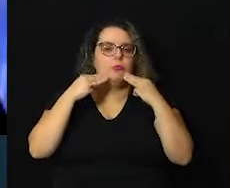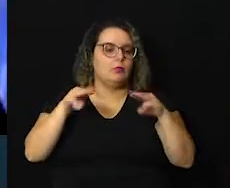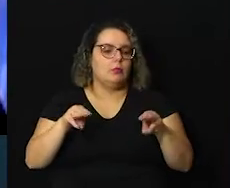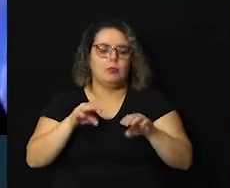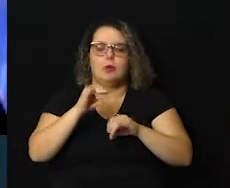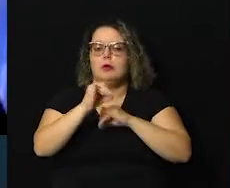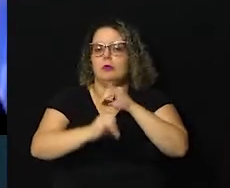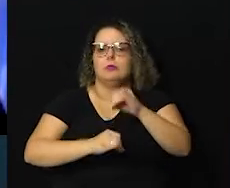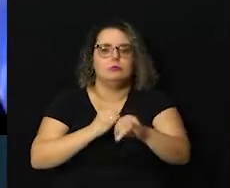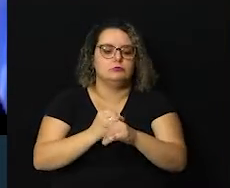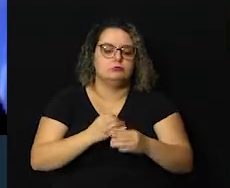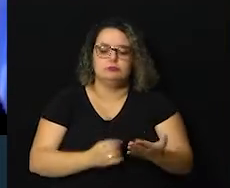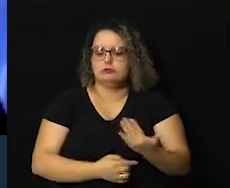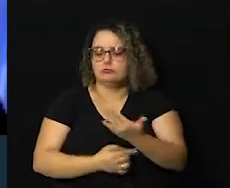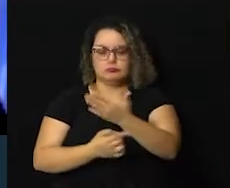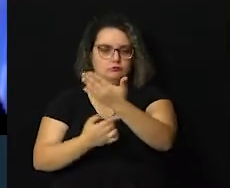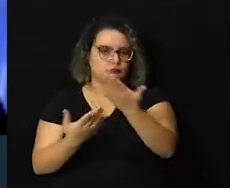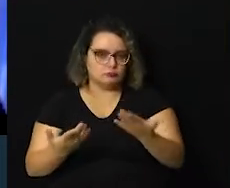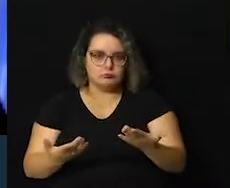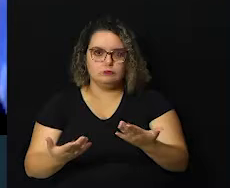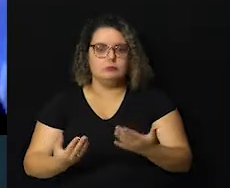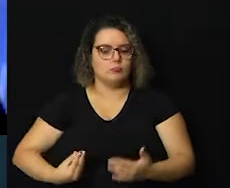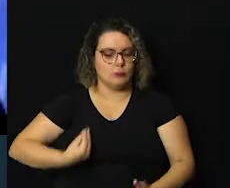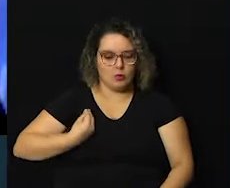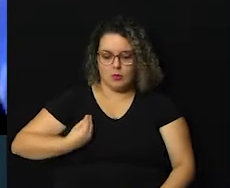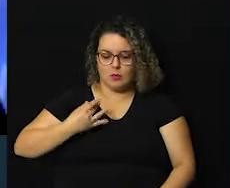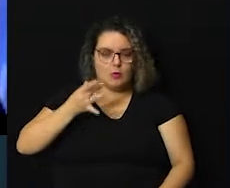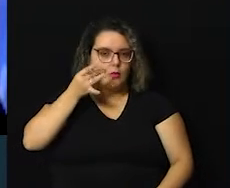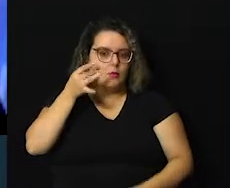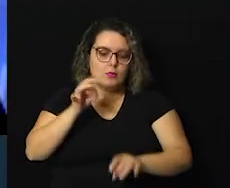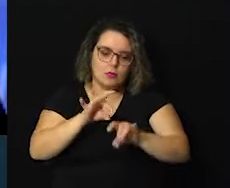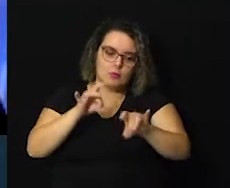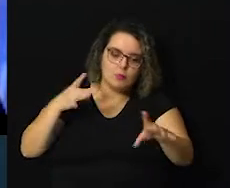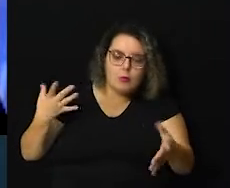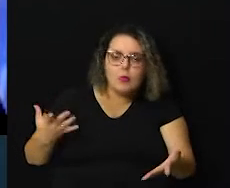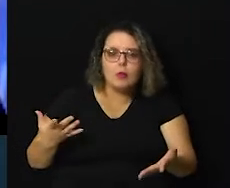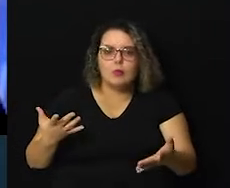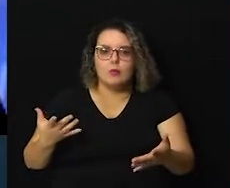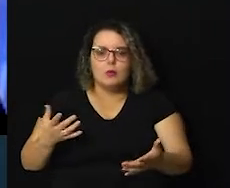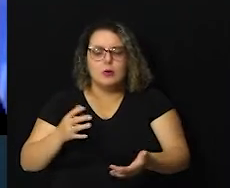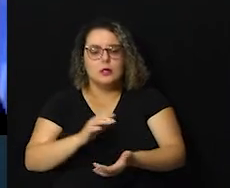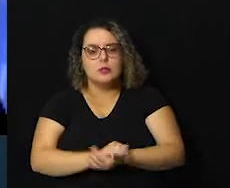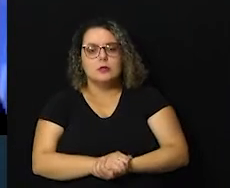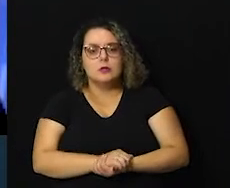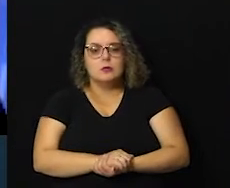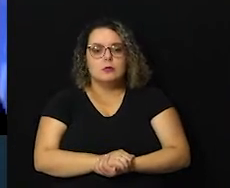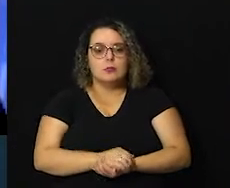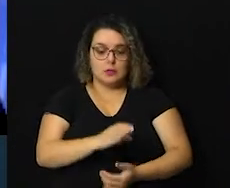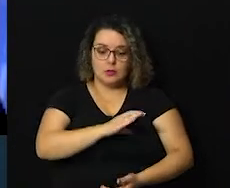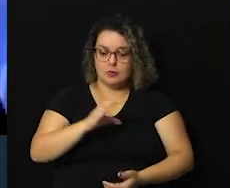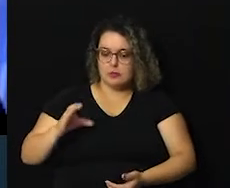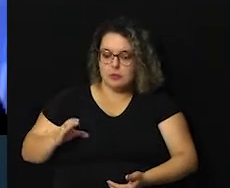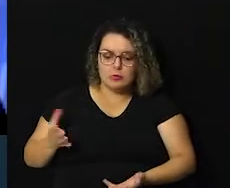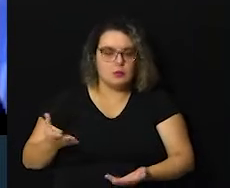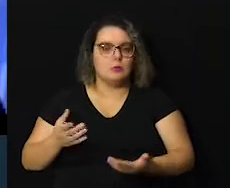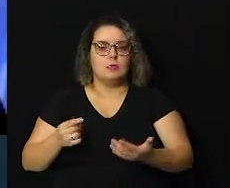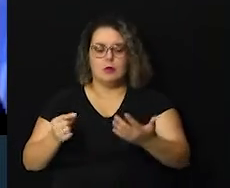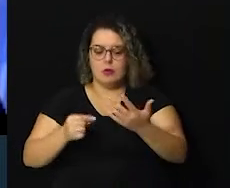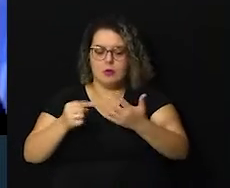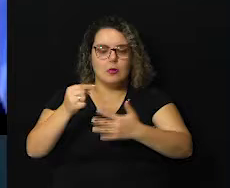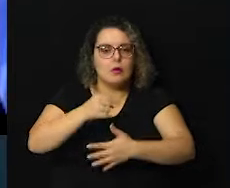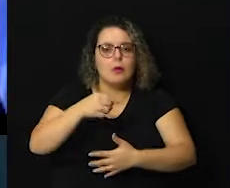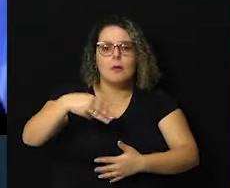marketing digital até o marketing de experiência marketing presencial ou lares Market é para clientes como